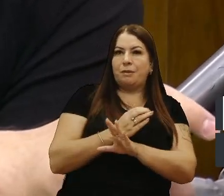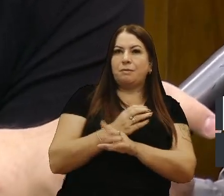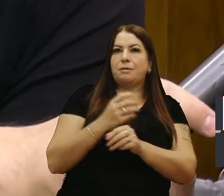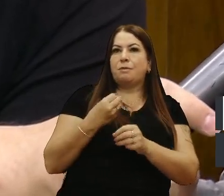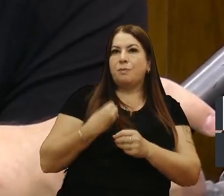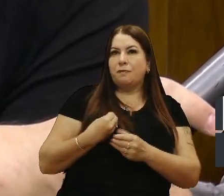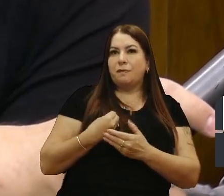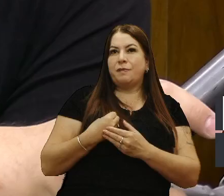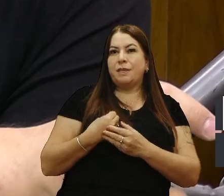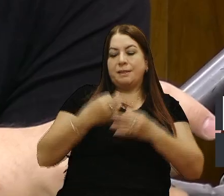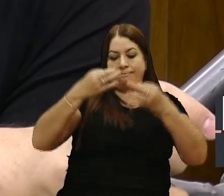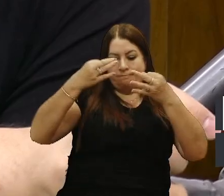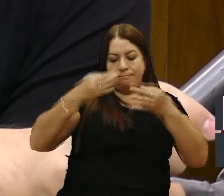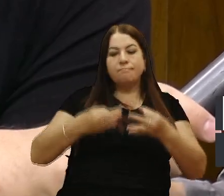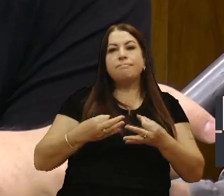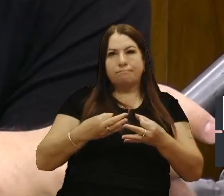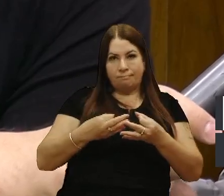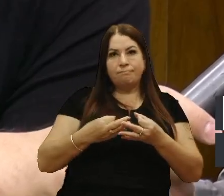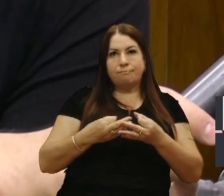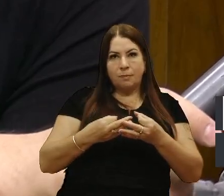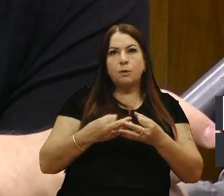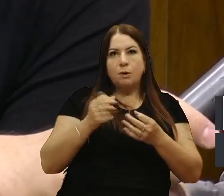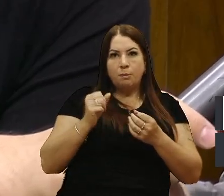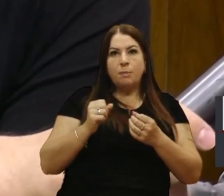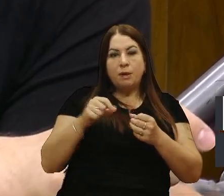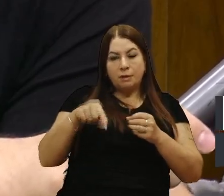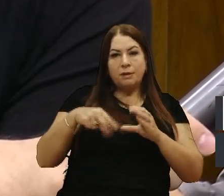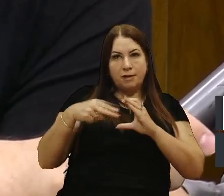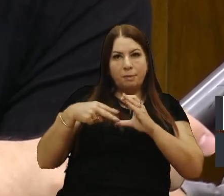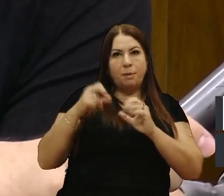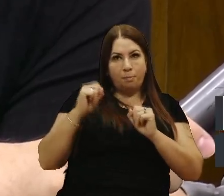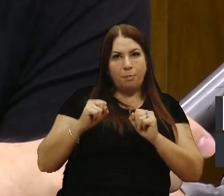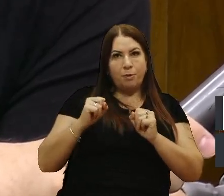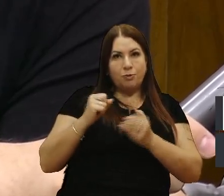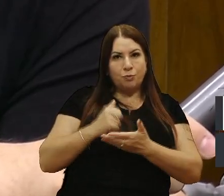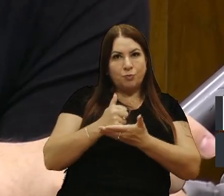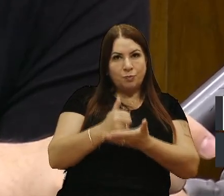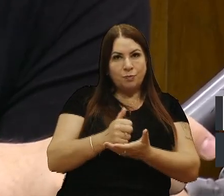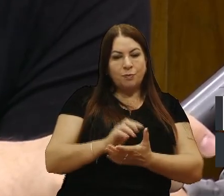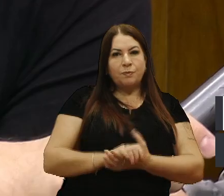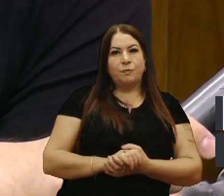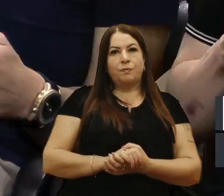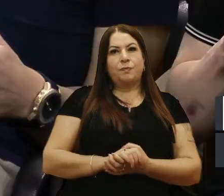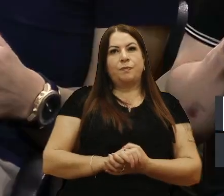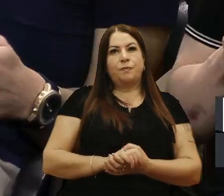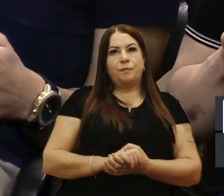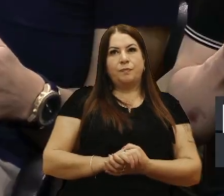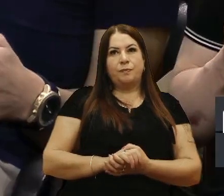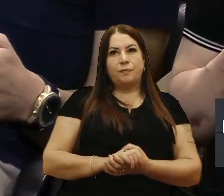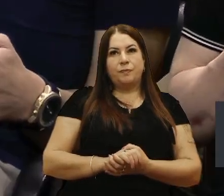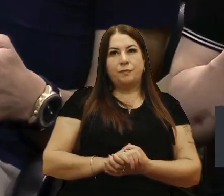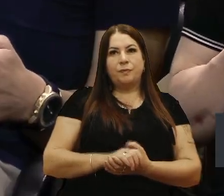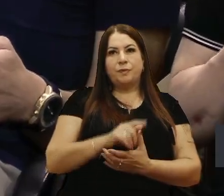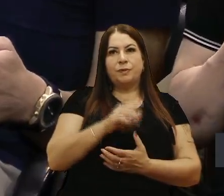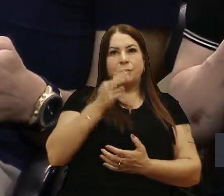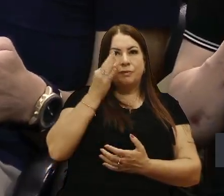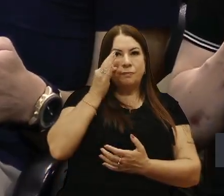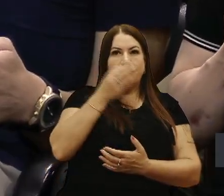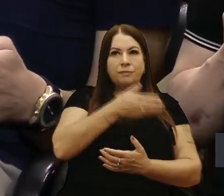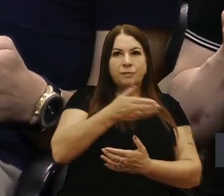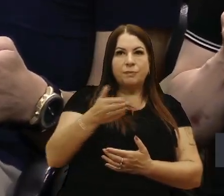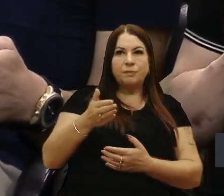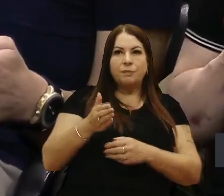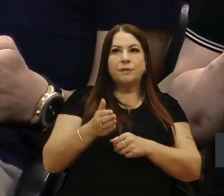uma vida digna, isso o Poder Legislativo pode nos auxiliar. Então, assim, estejam presentes